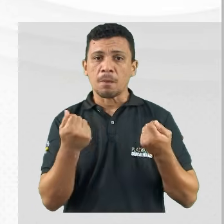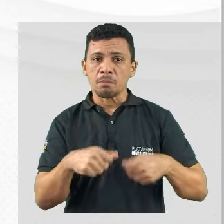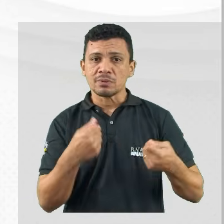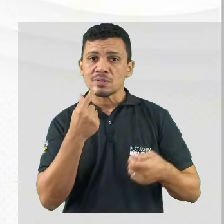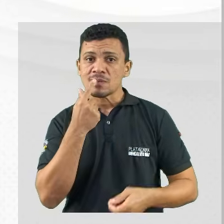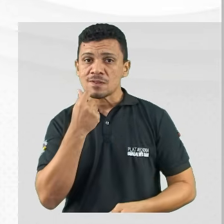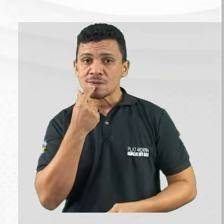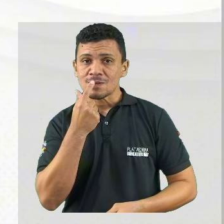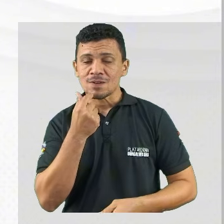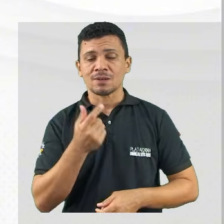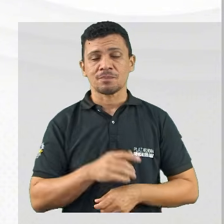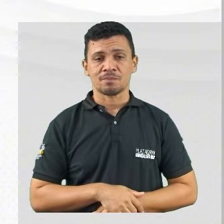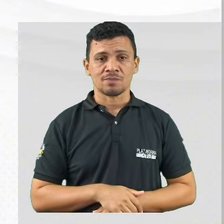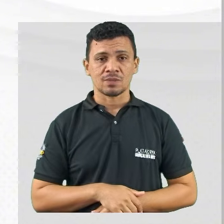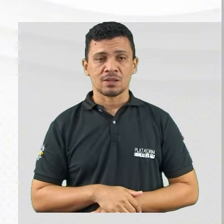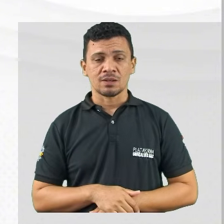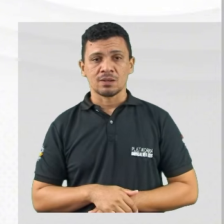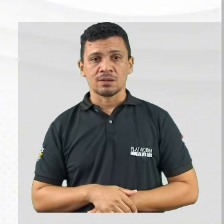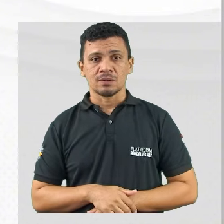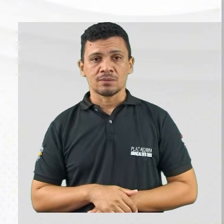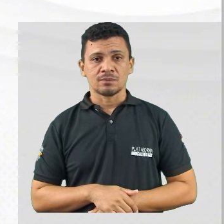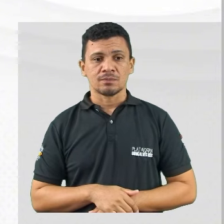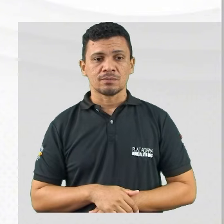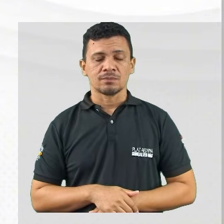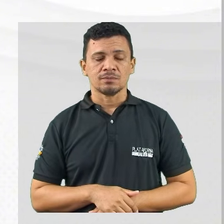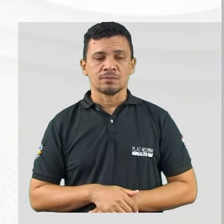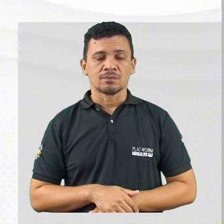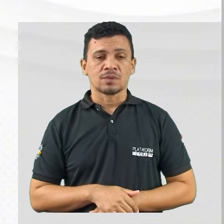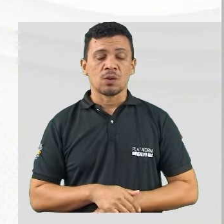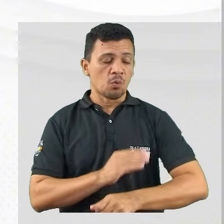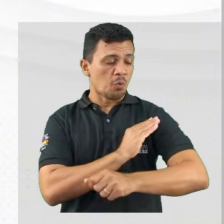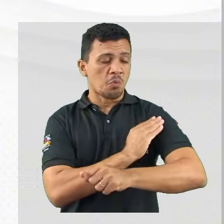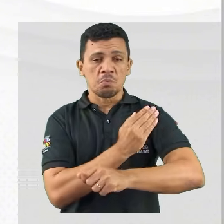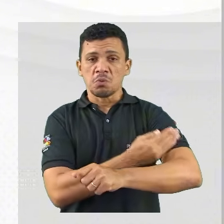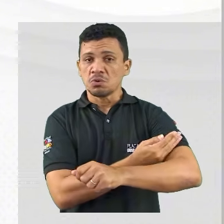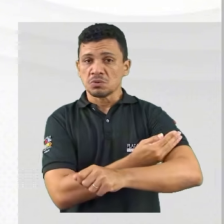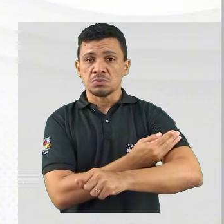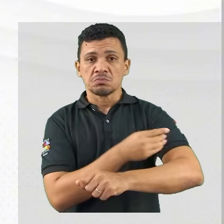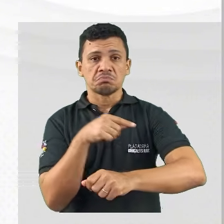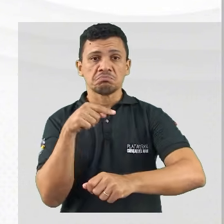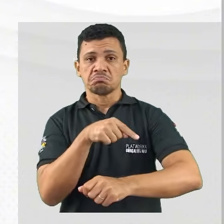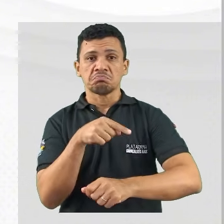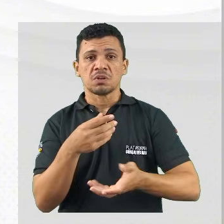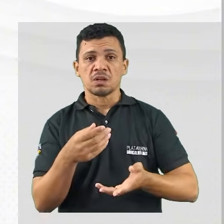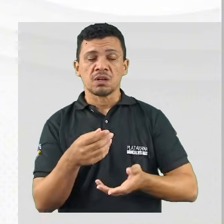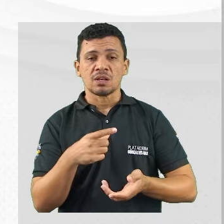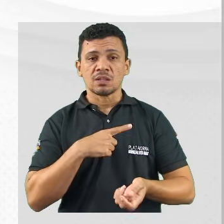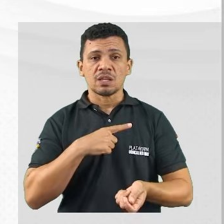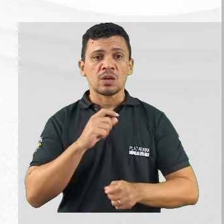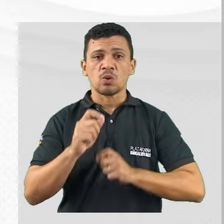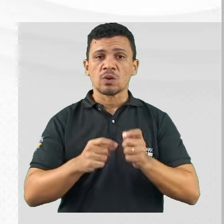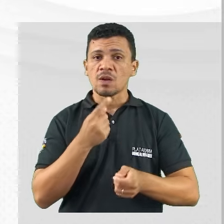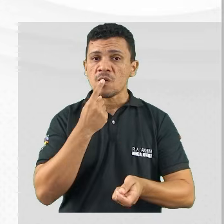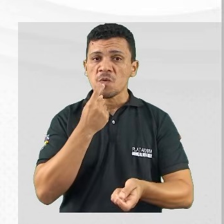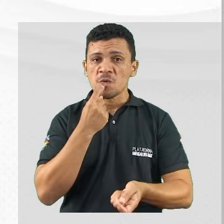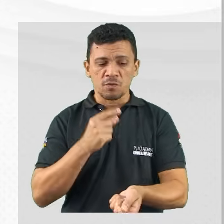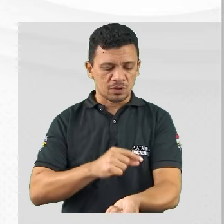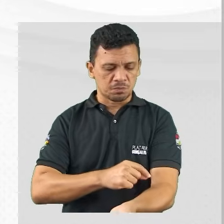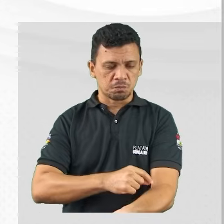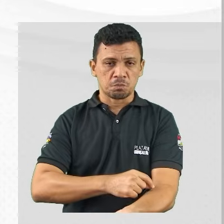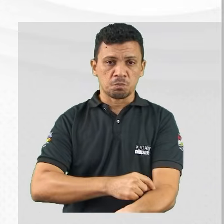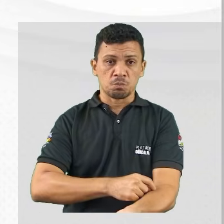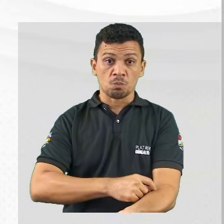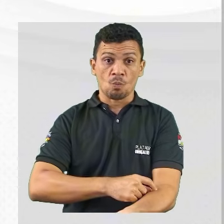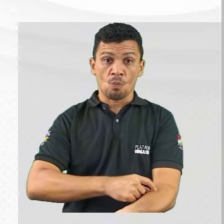tá? O músculo daquela região, os vasos daquela região, ele vai se